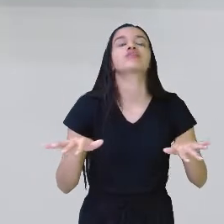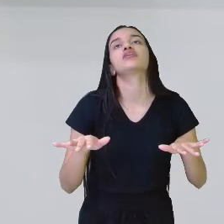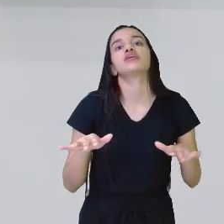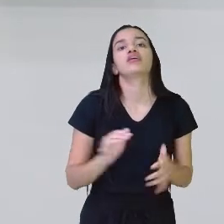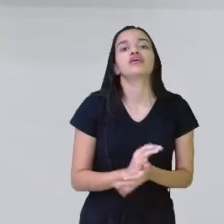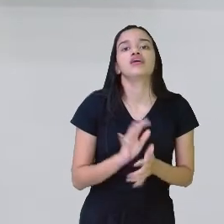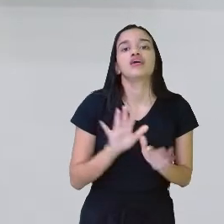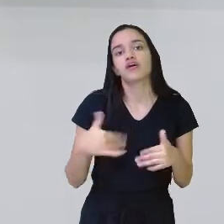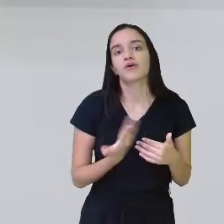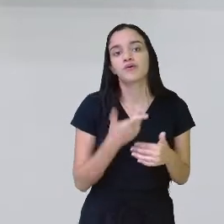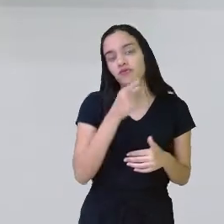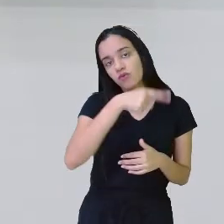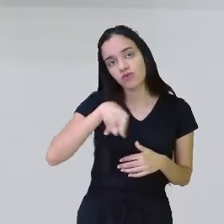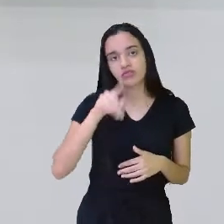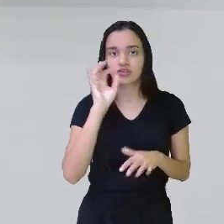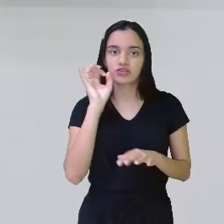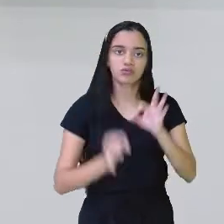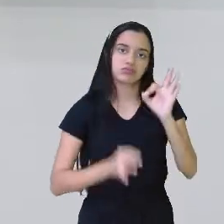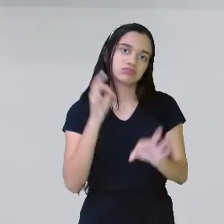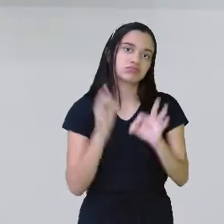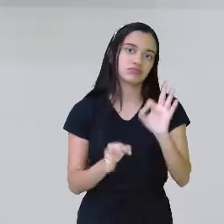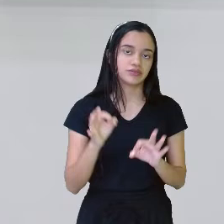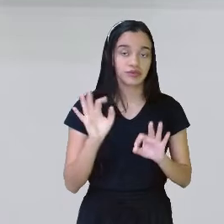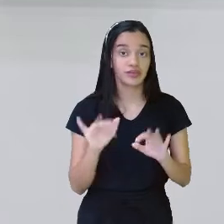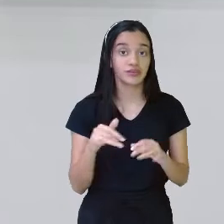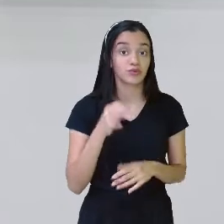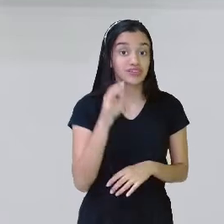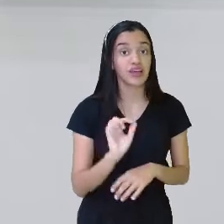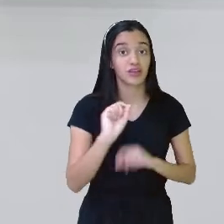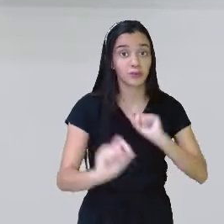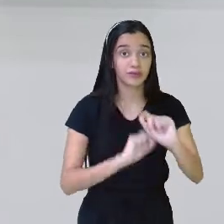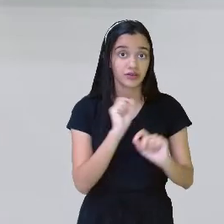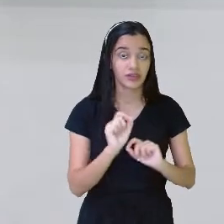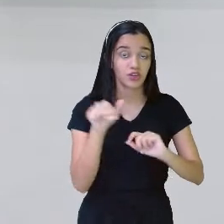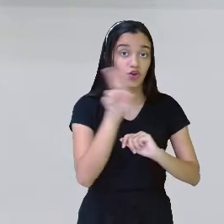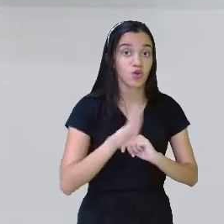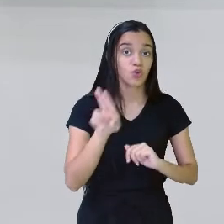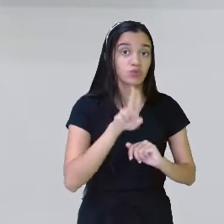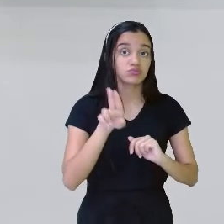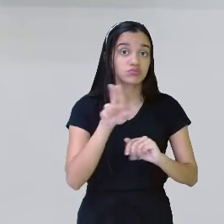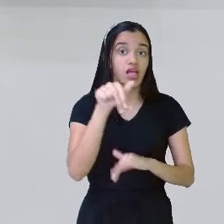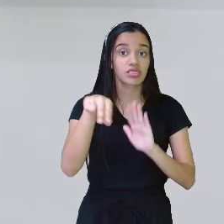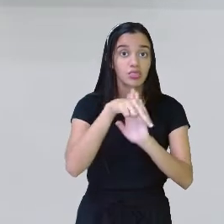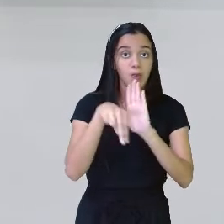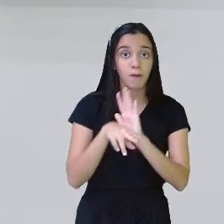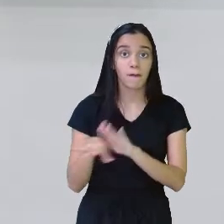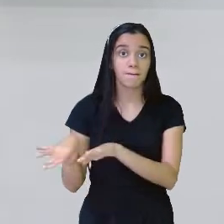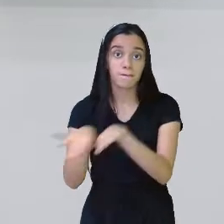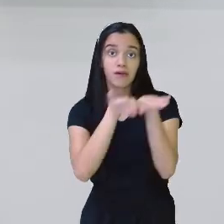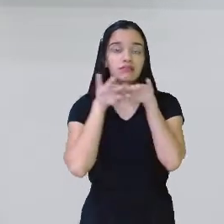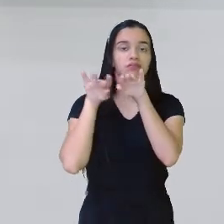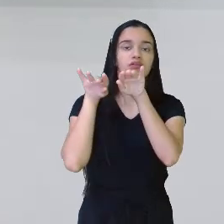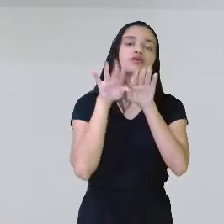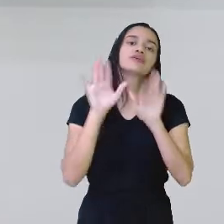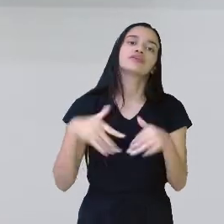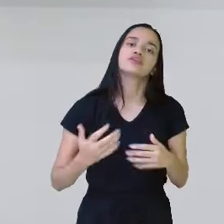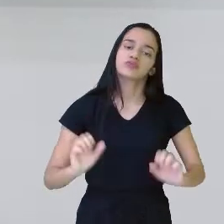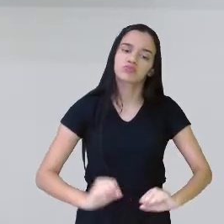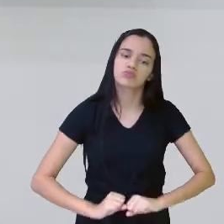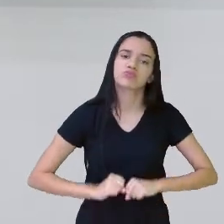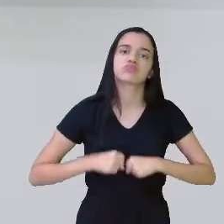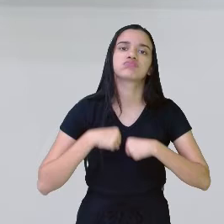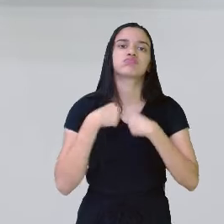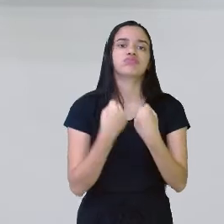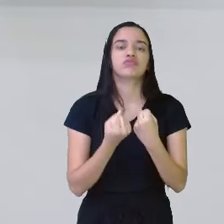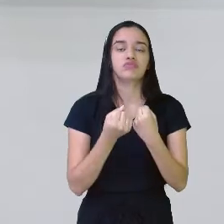texto pelo qual vocês serão julgados. Então, o ideal é usar a norma mais padrão possível, tá? Então, se esforcem nisso